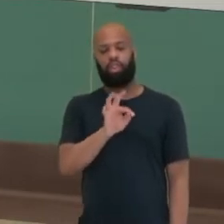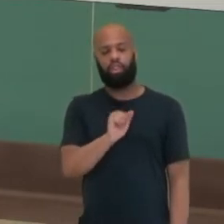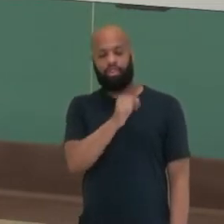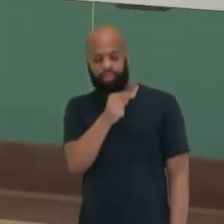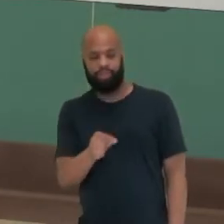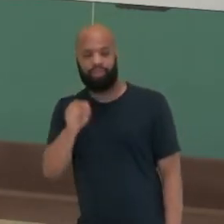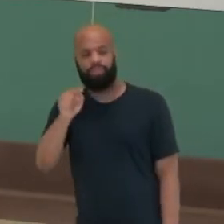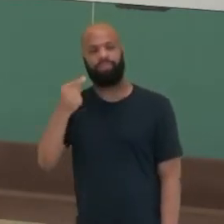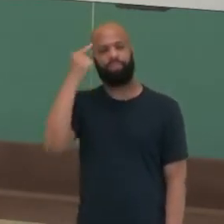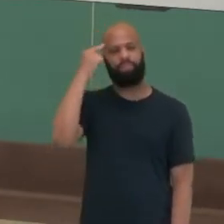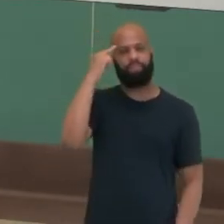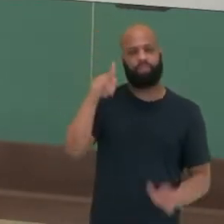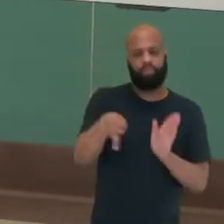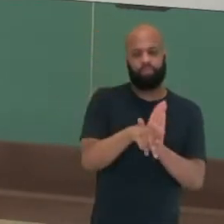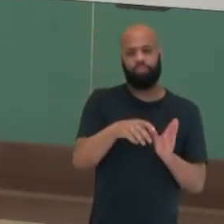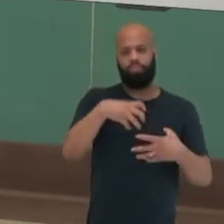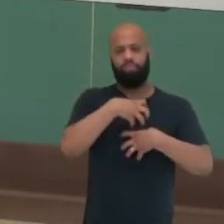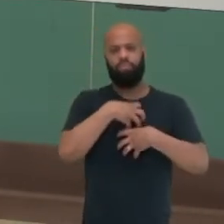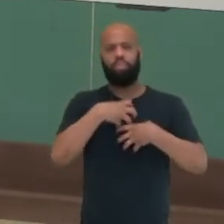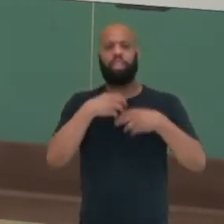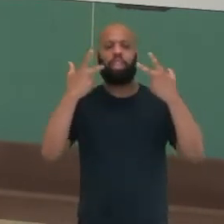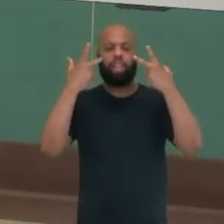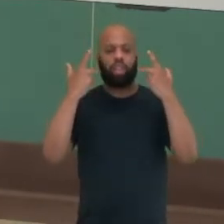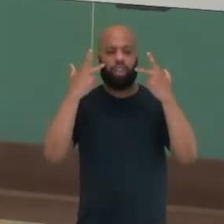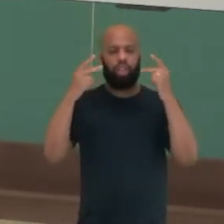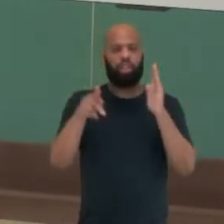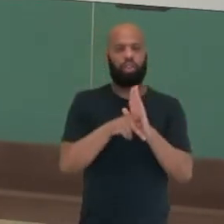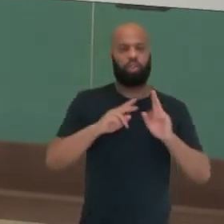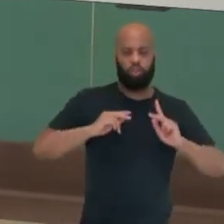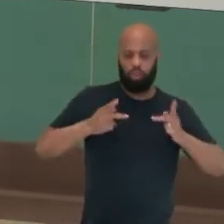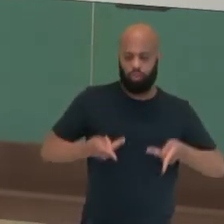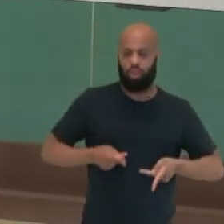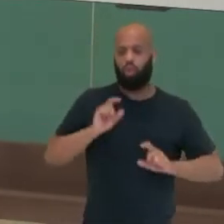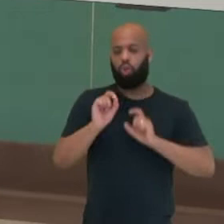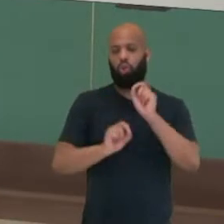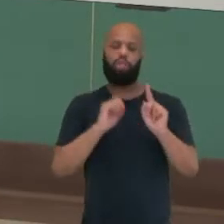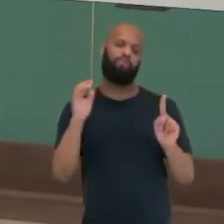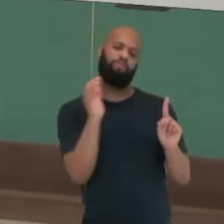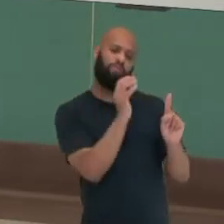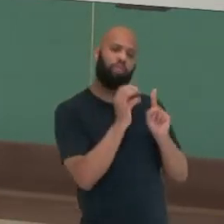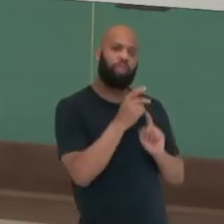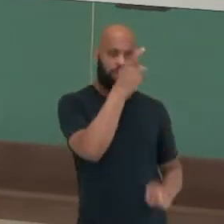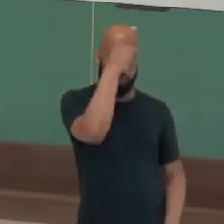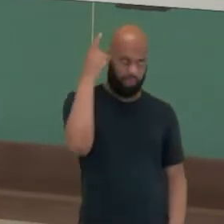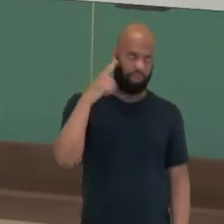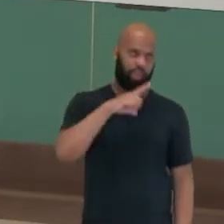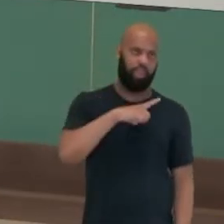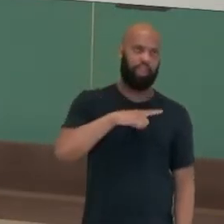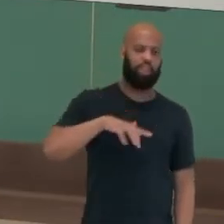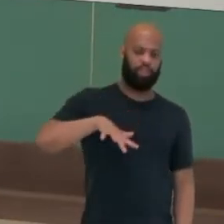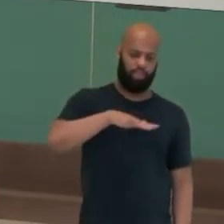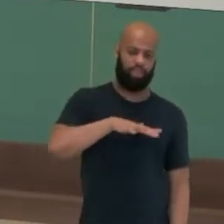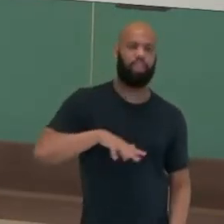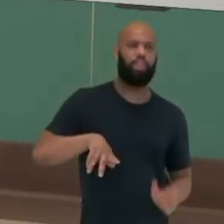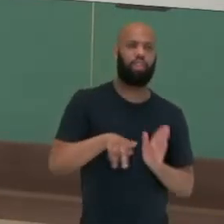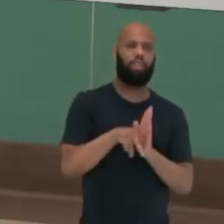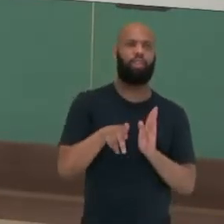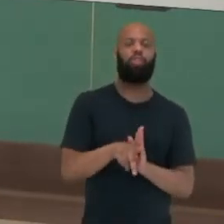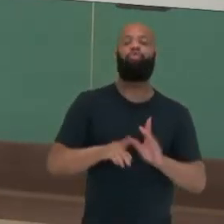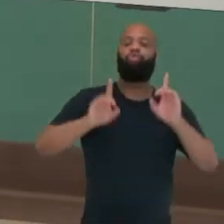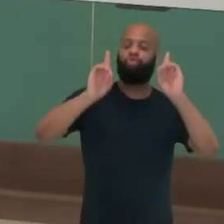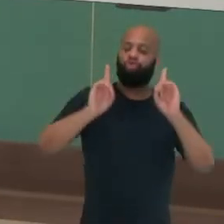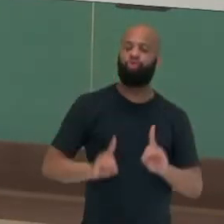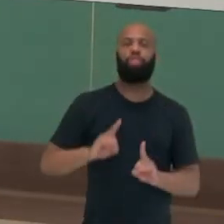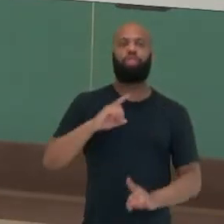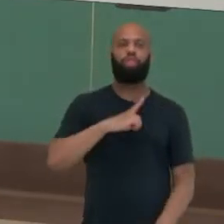humana e o que levou as pessoas a entenderem a necessidade de um estado de direitos,